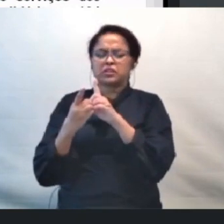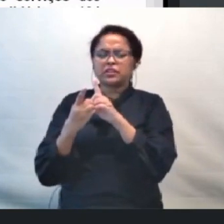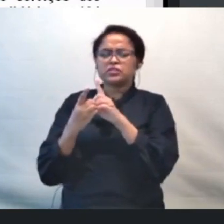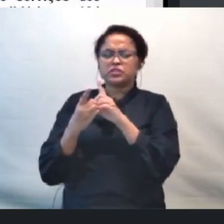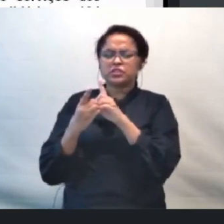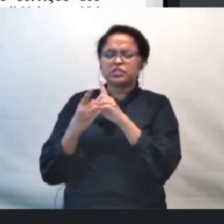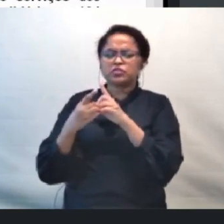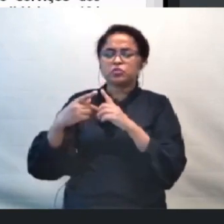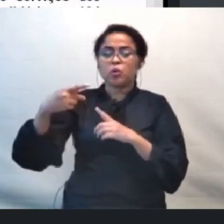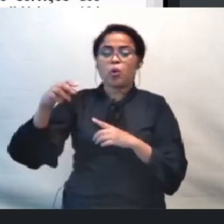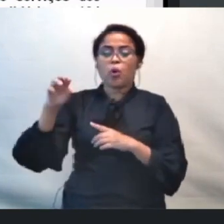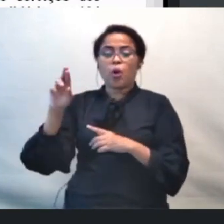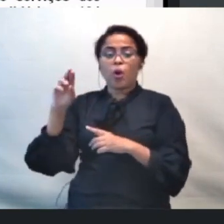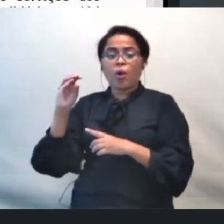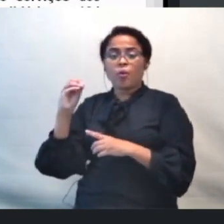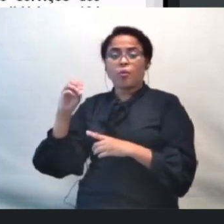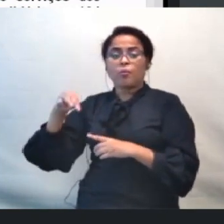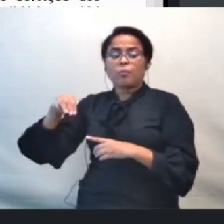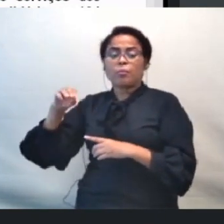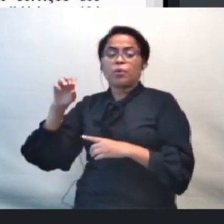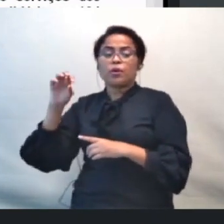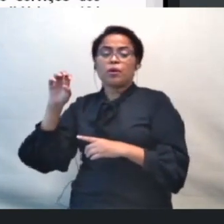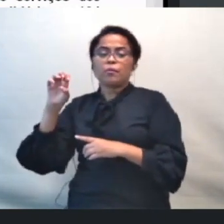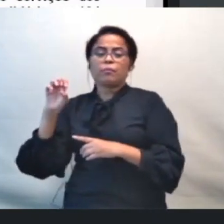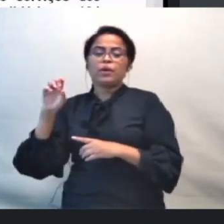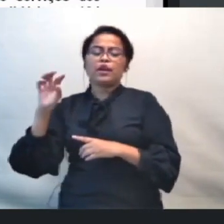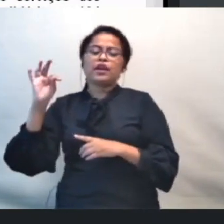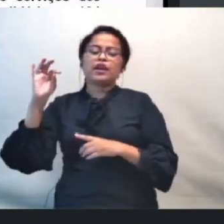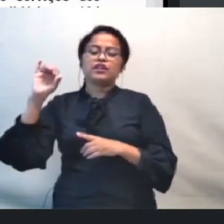de pessoas com deficiência no mercado de trabalho.